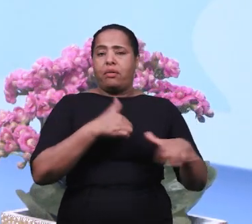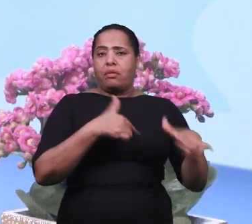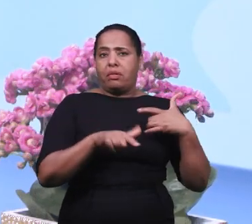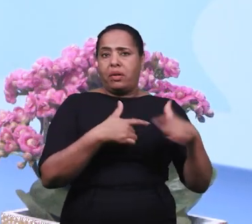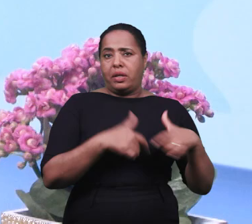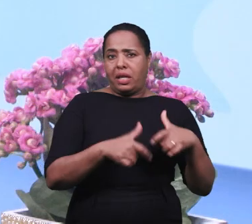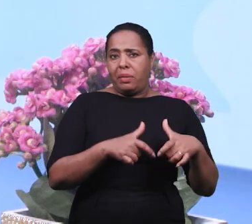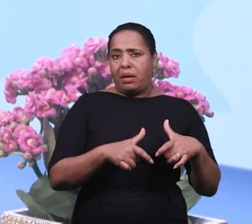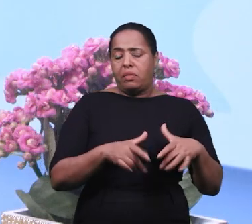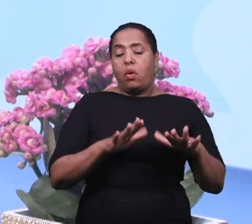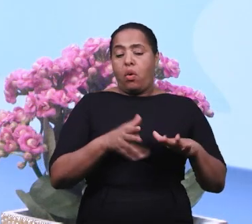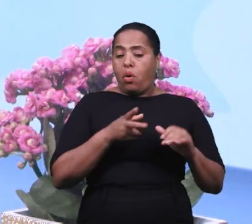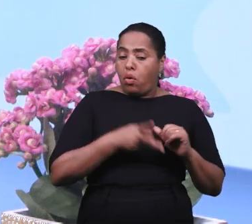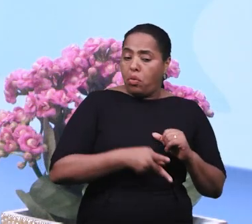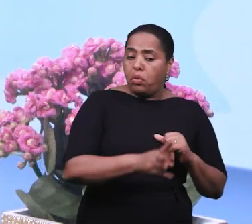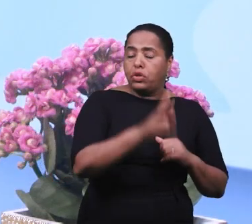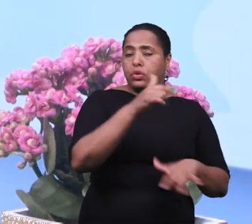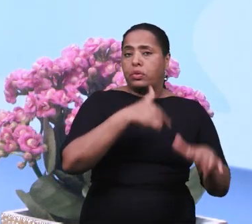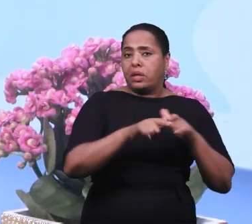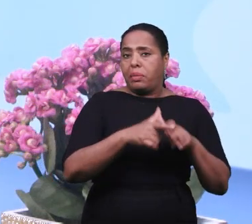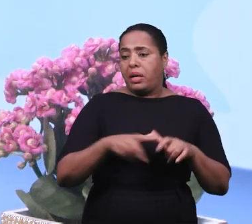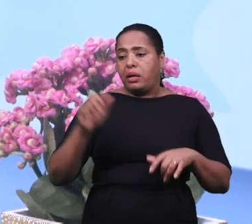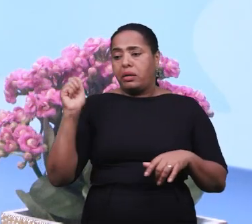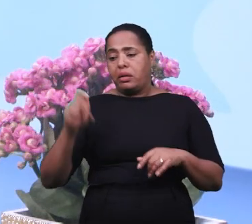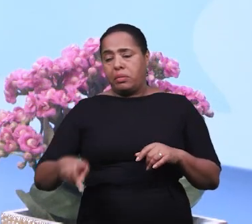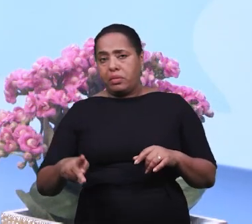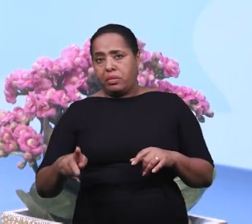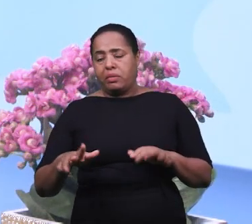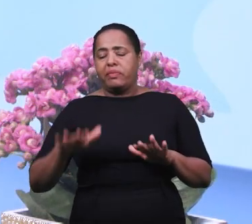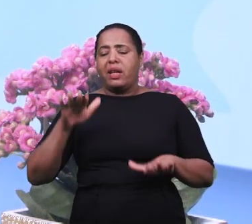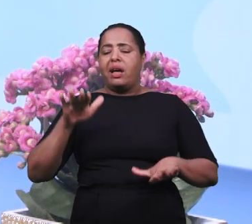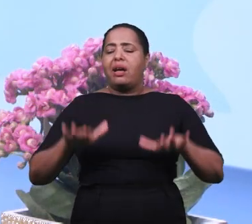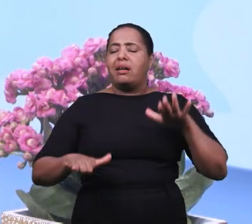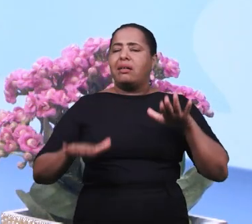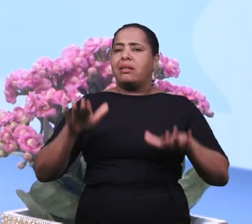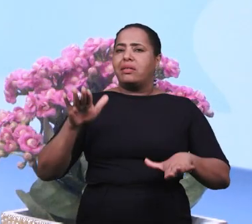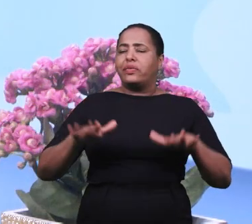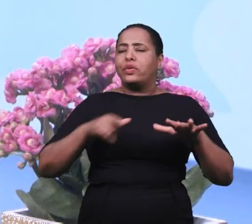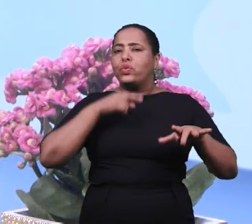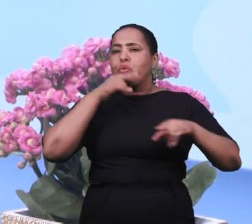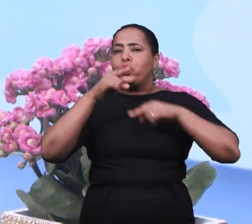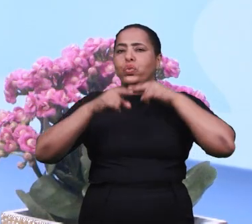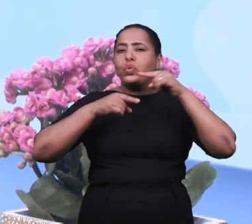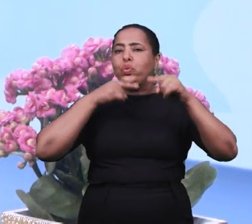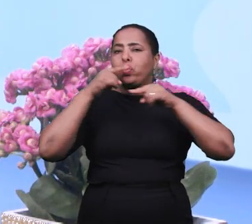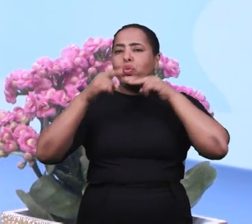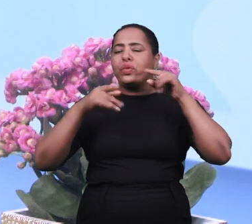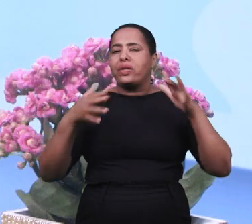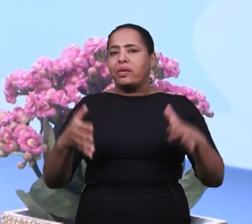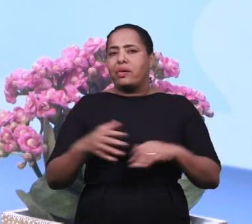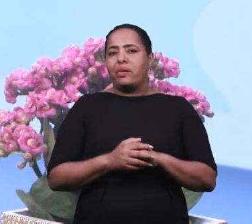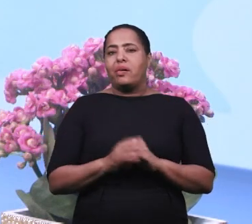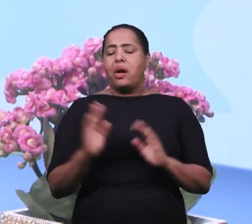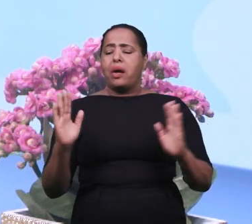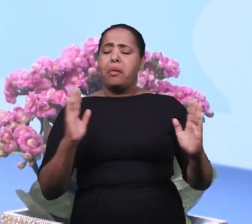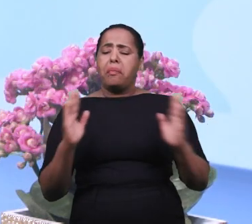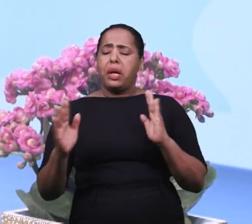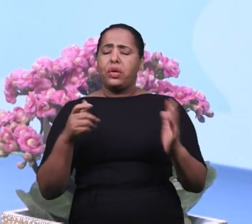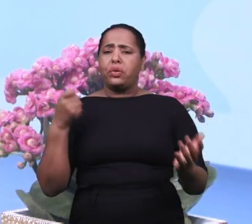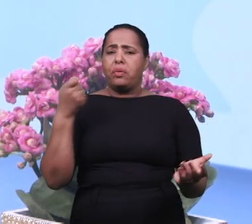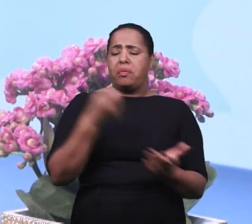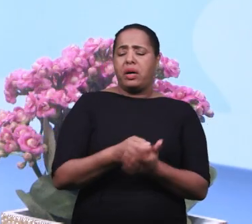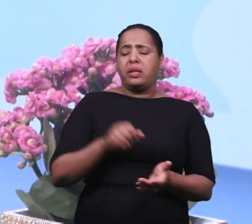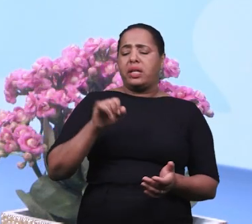não saiu do mercado de trabalho, continuou trabalhando. Aí, às vezes, a dúvida que surge é o seguinte: esse tempo que eu estou contribuindo para